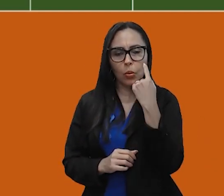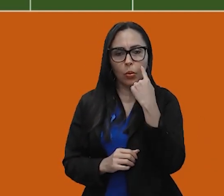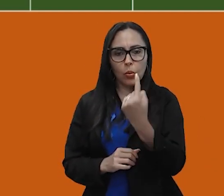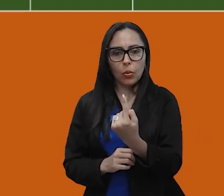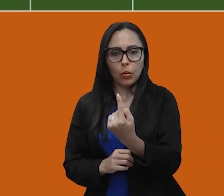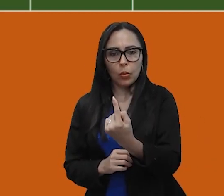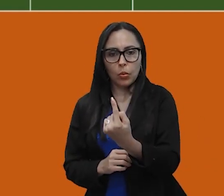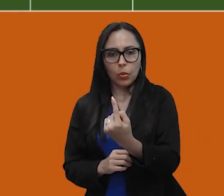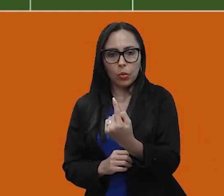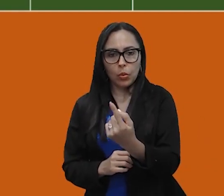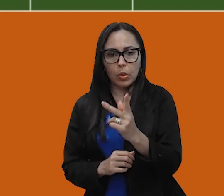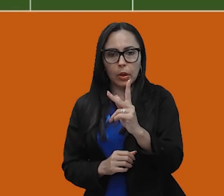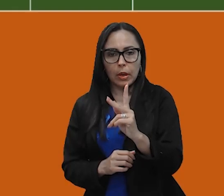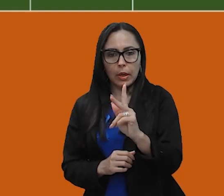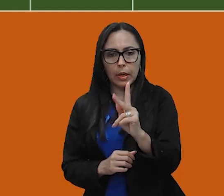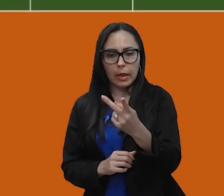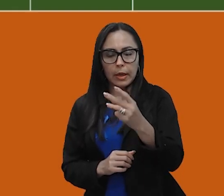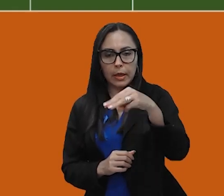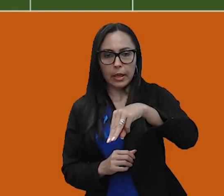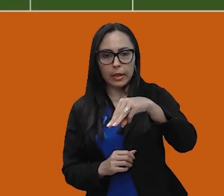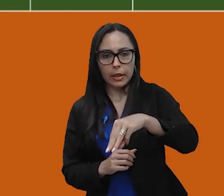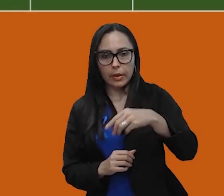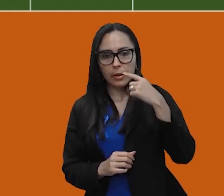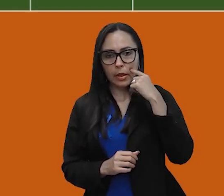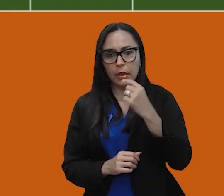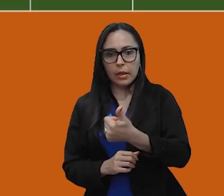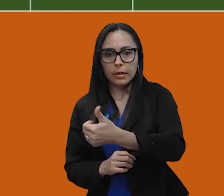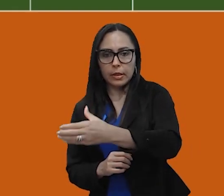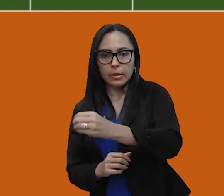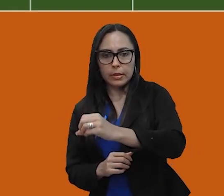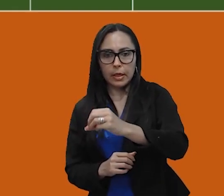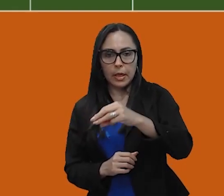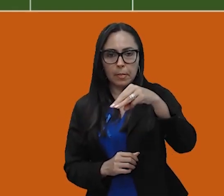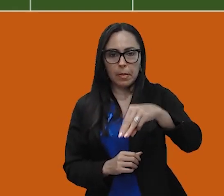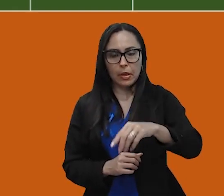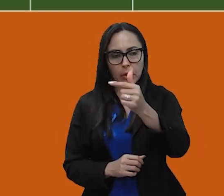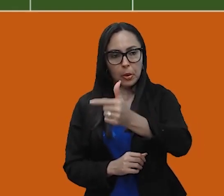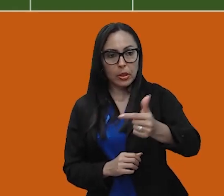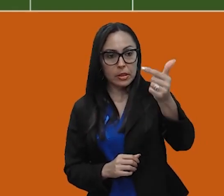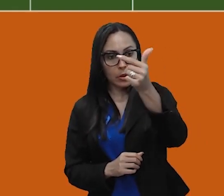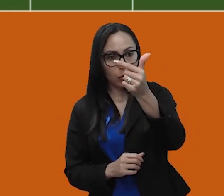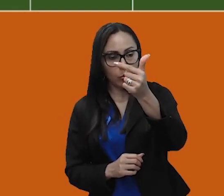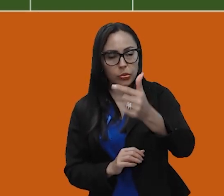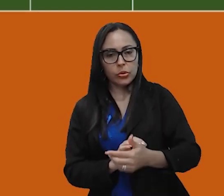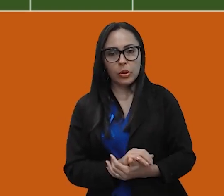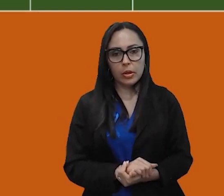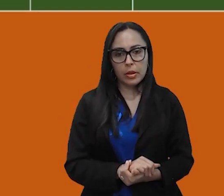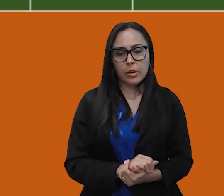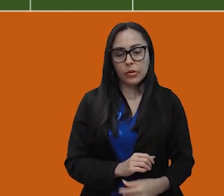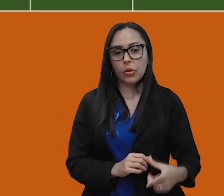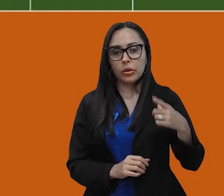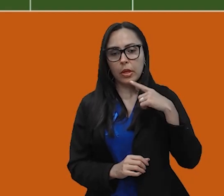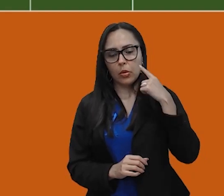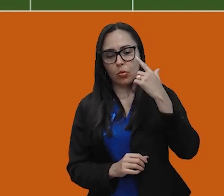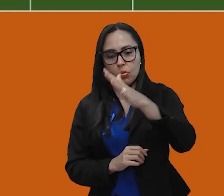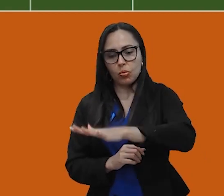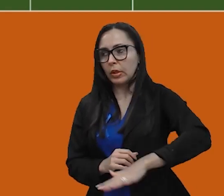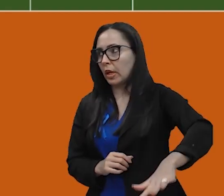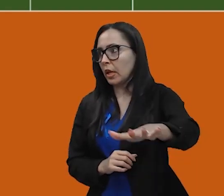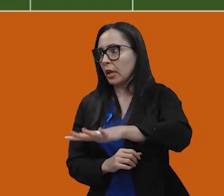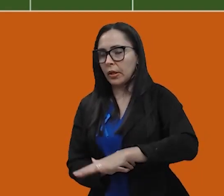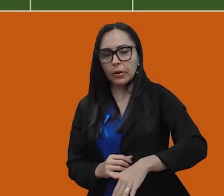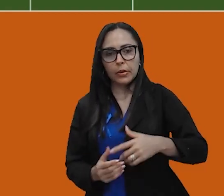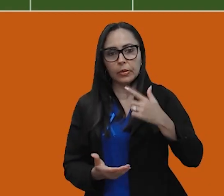que legal, eu sei que esse terreno tem 100 metros, é 10 na potência 2. E se eu tenho um terreno